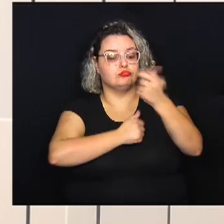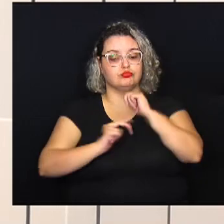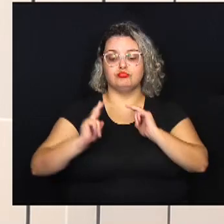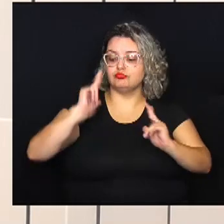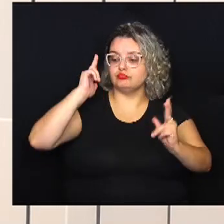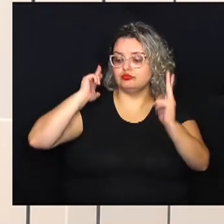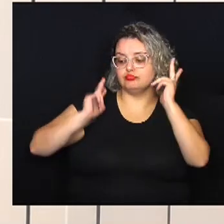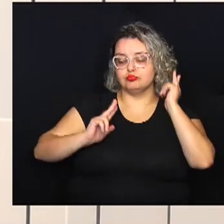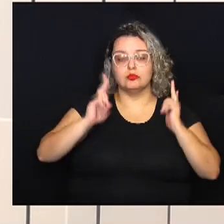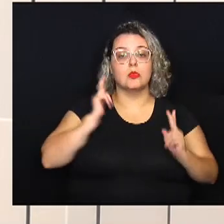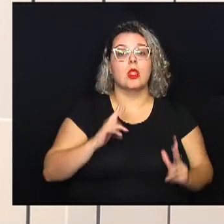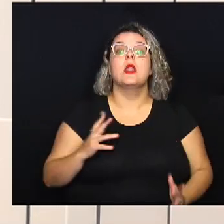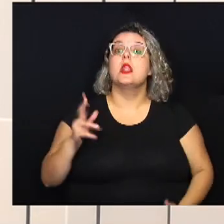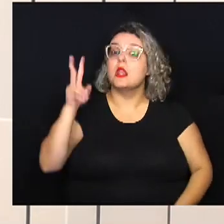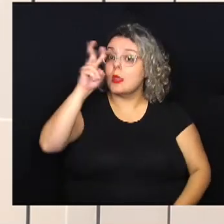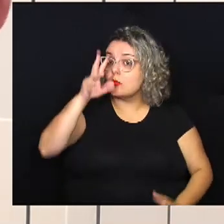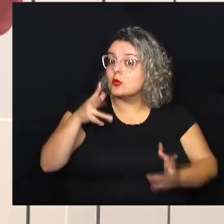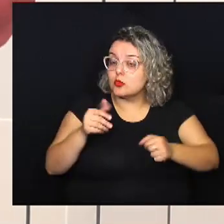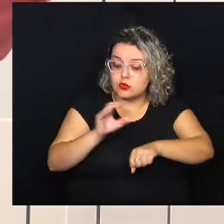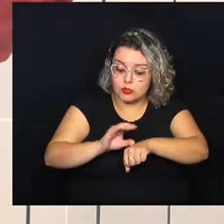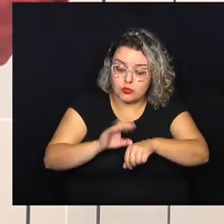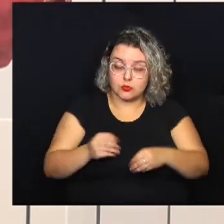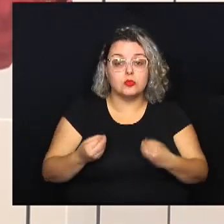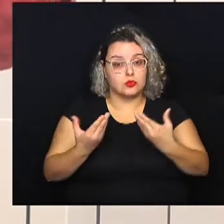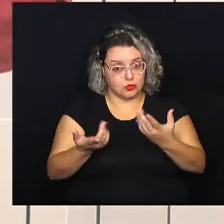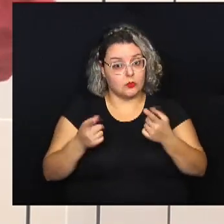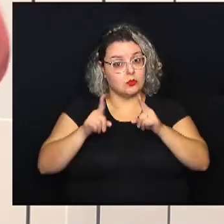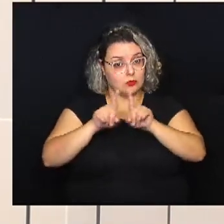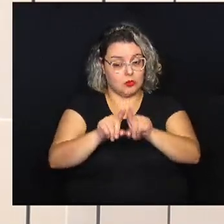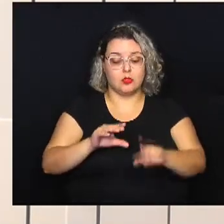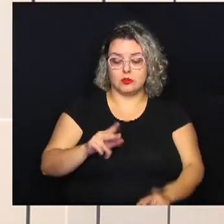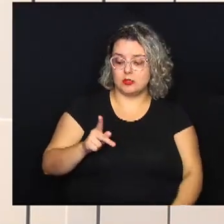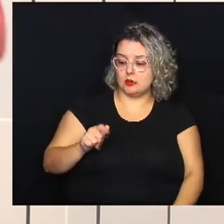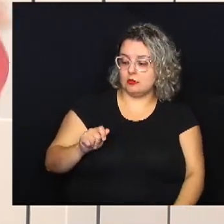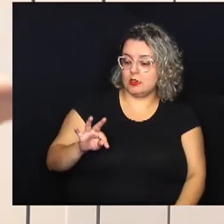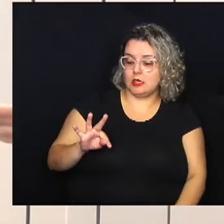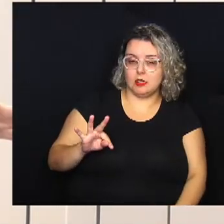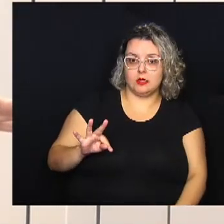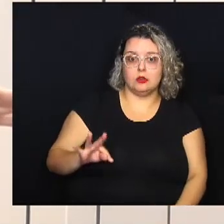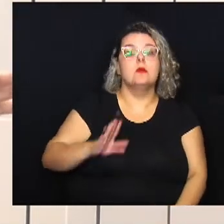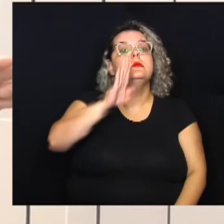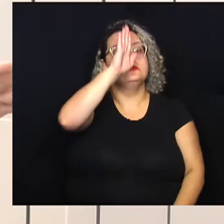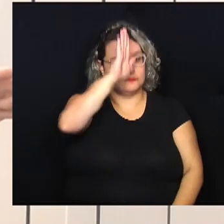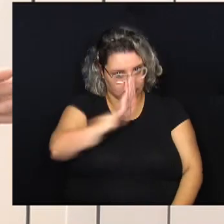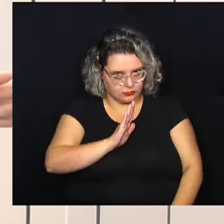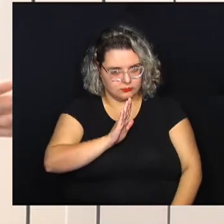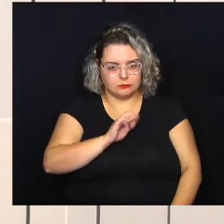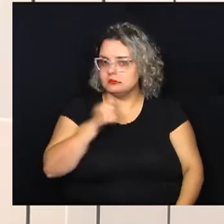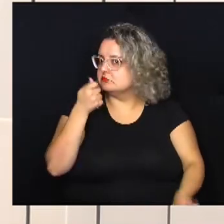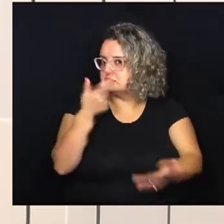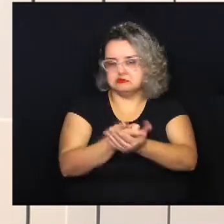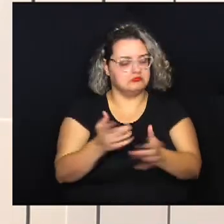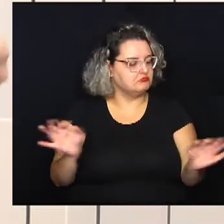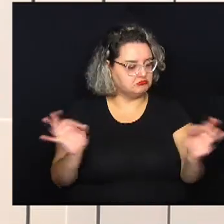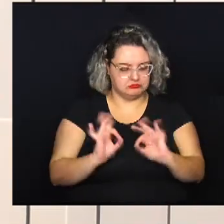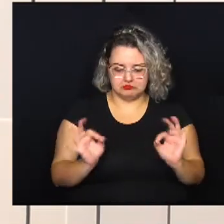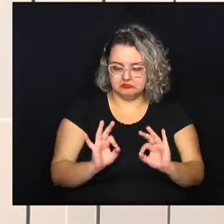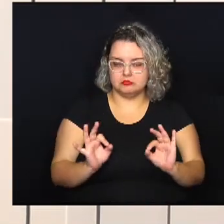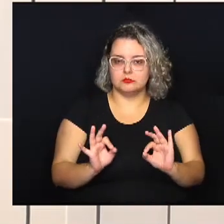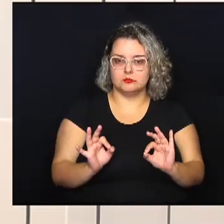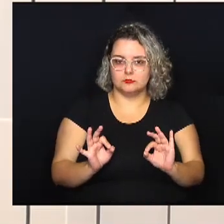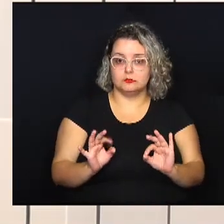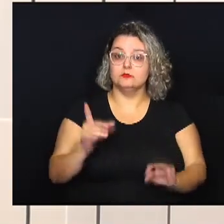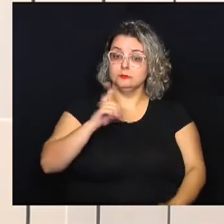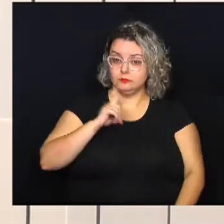que todos os cursos oferecidos pelos parceiros do CEPAT são gratuitos, você não paga nada, e contam